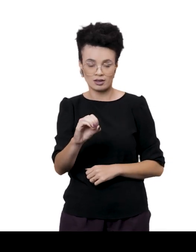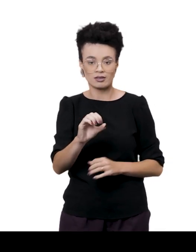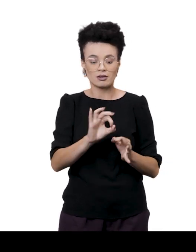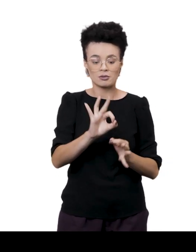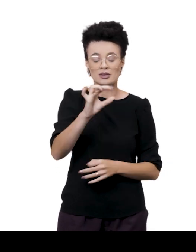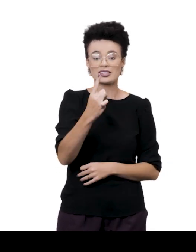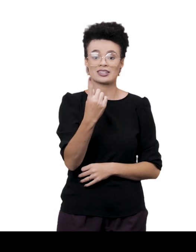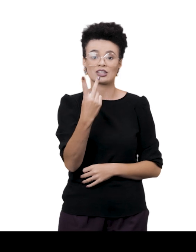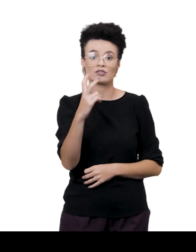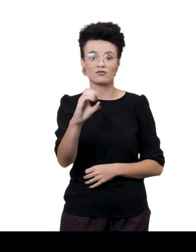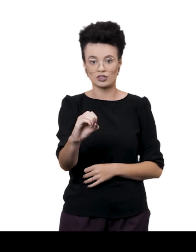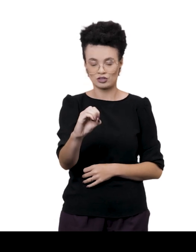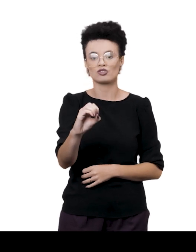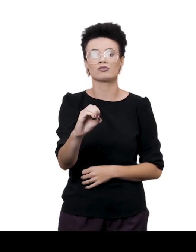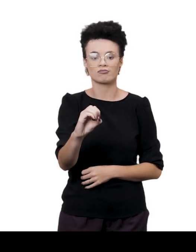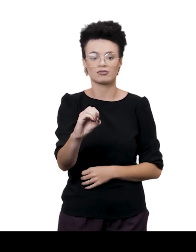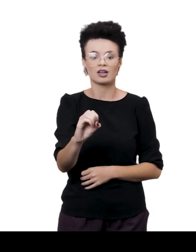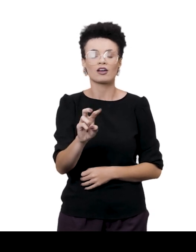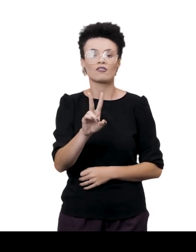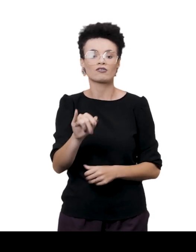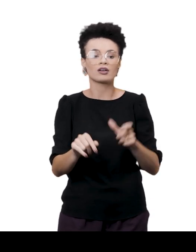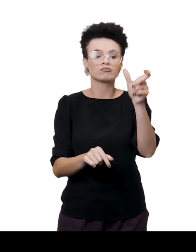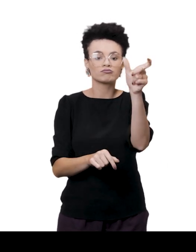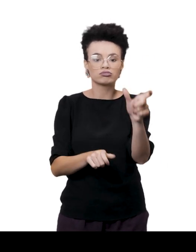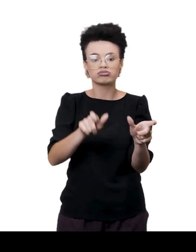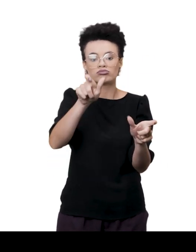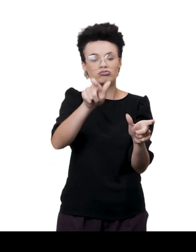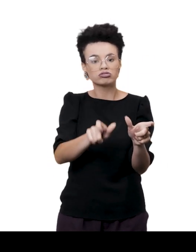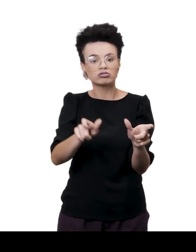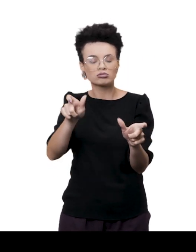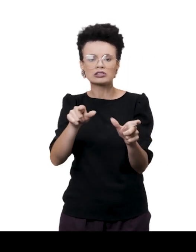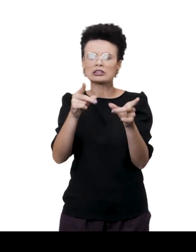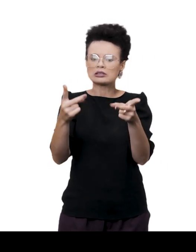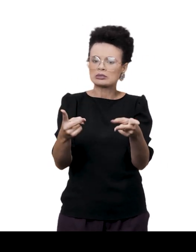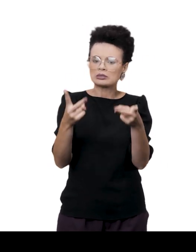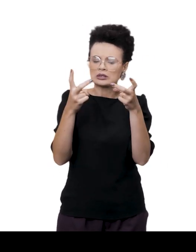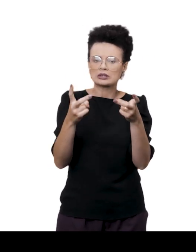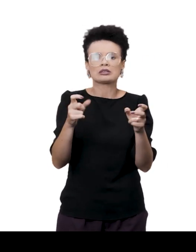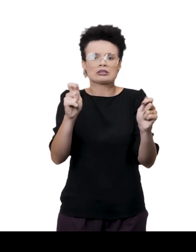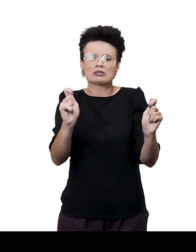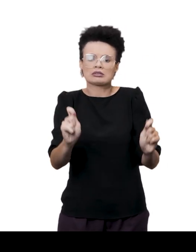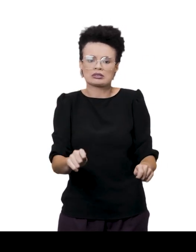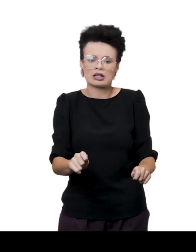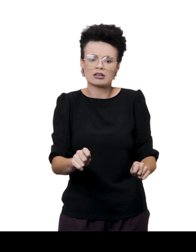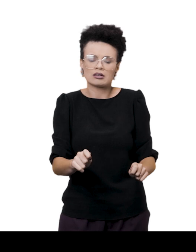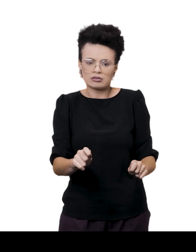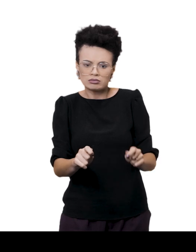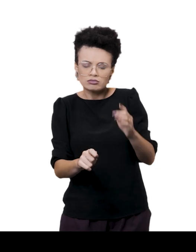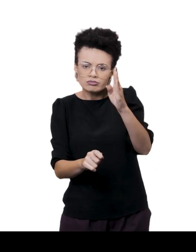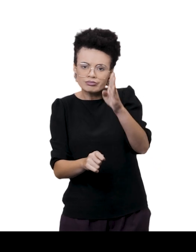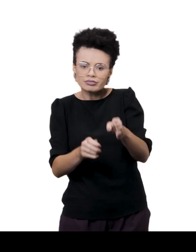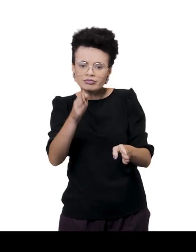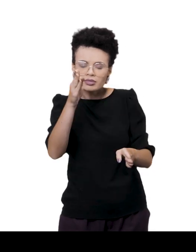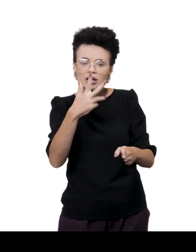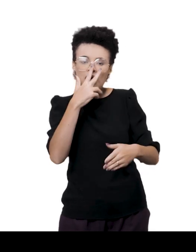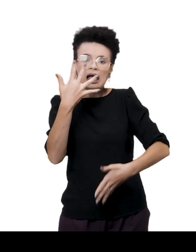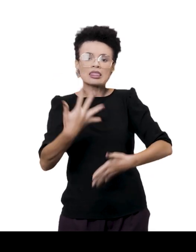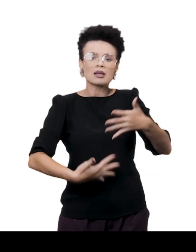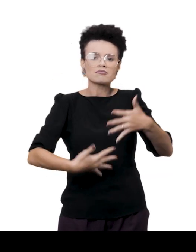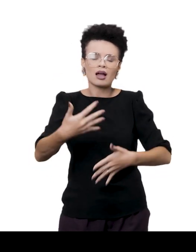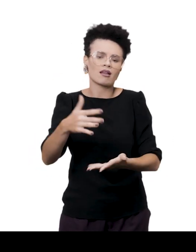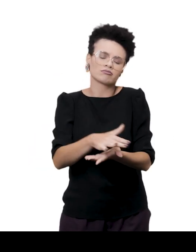de 180 centímetros de largura por 120 de altura. A divisão entre os painéis